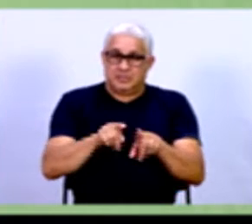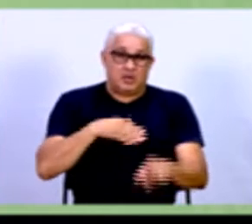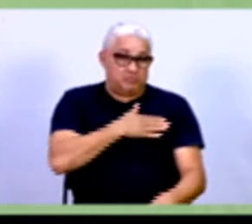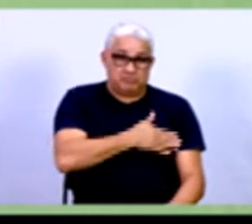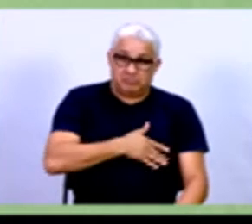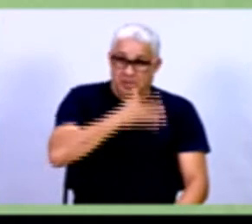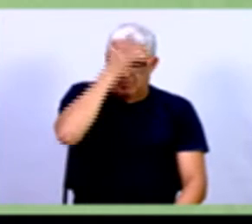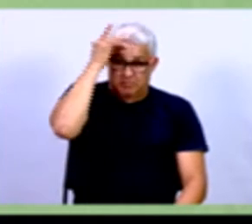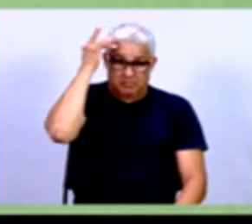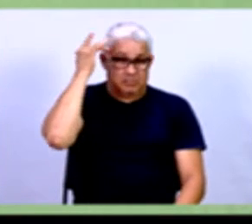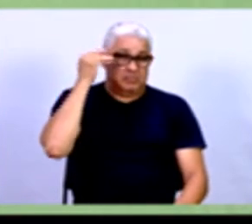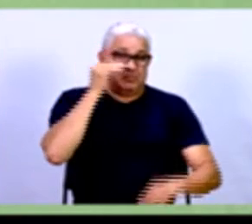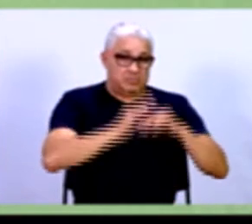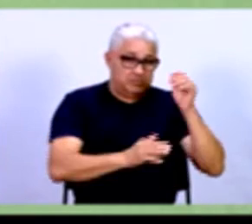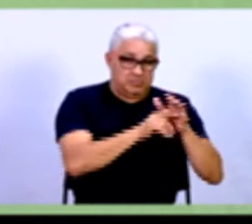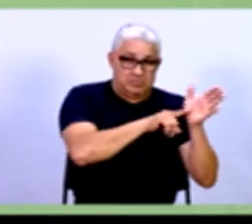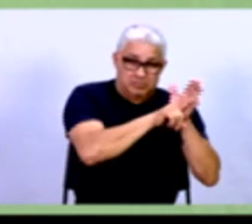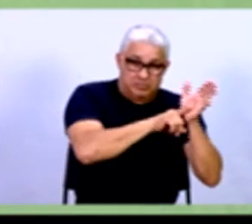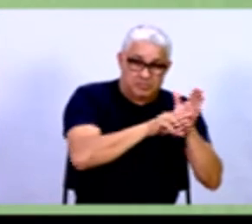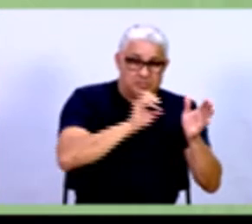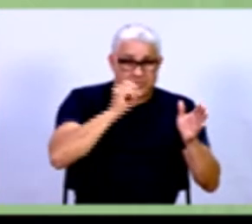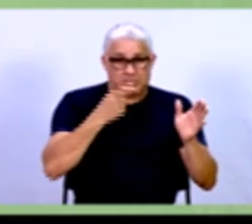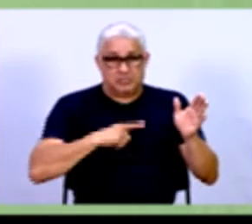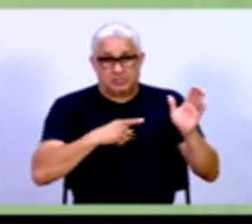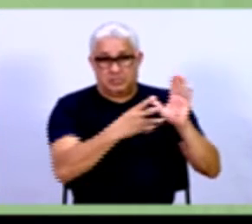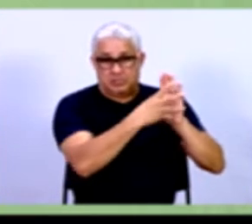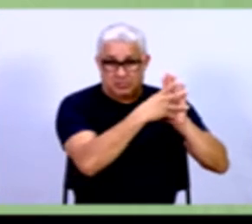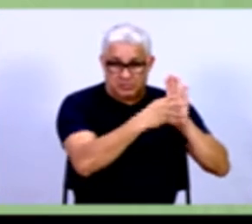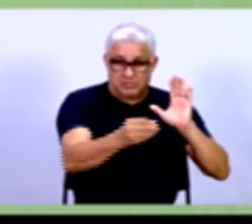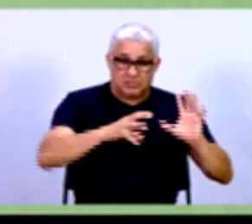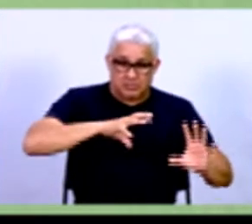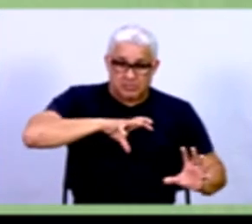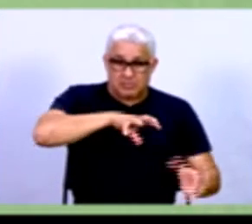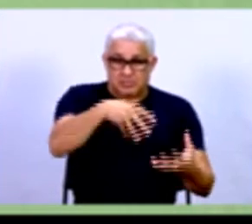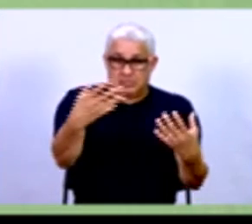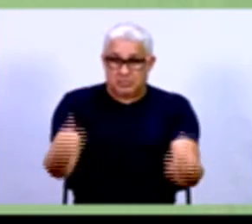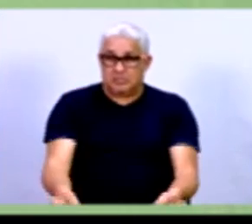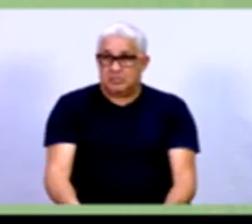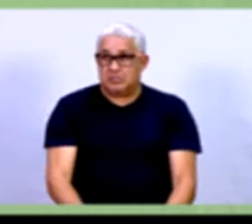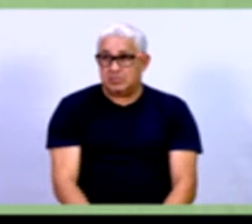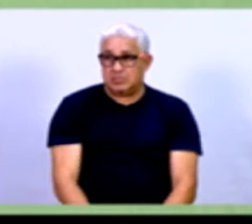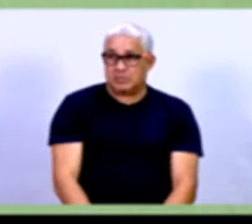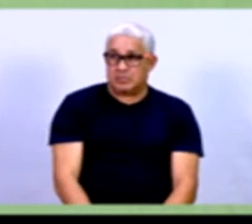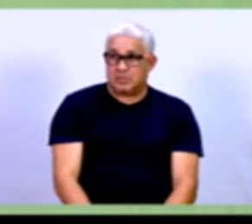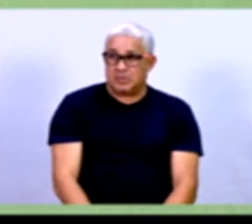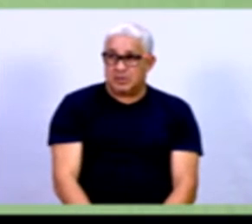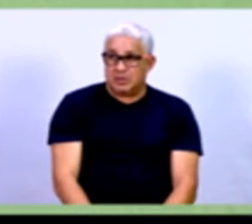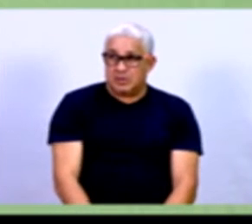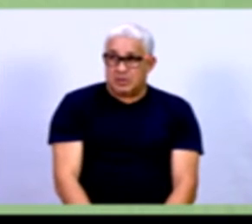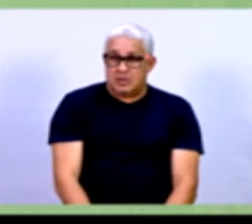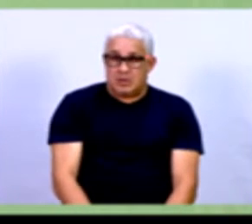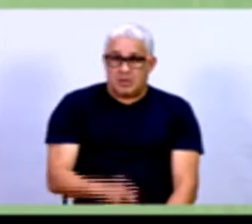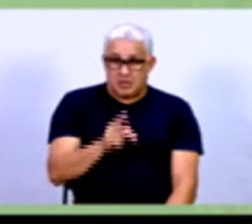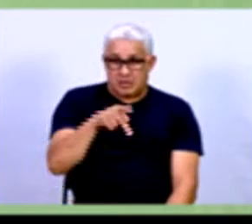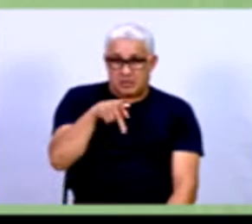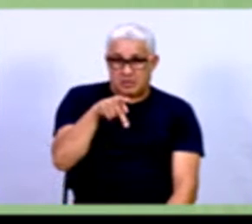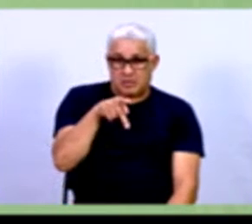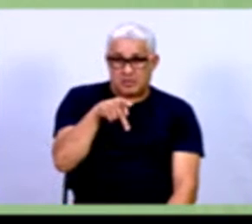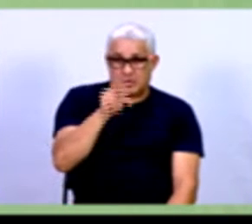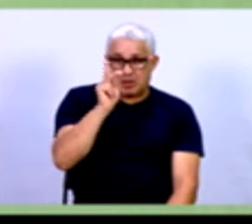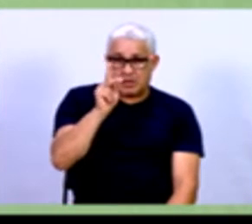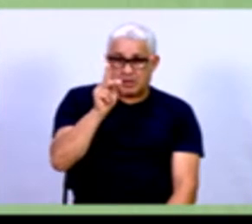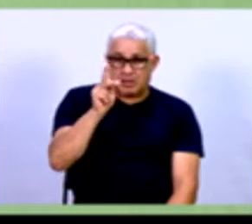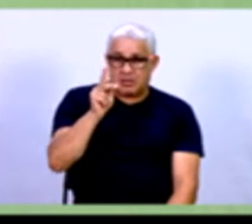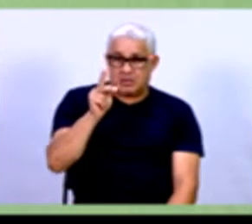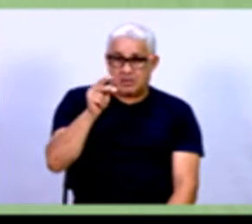Ou nós temos um modelo universalmente aceito, que é essa fórmula aqui, tá? Que